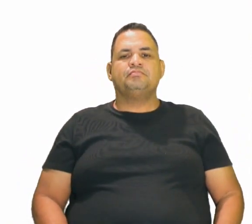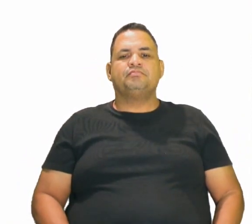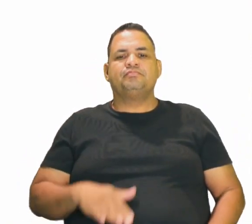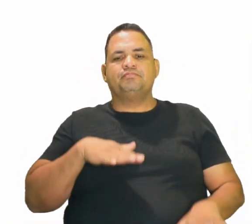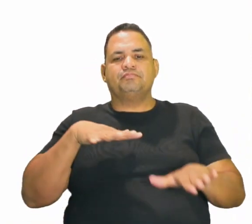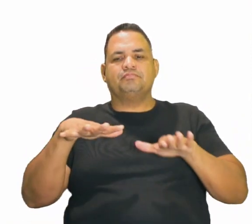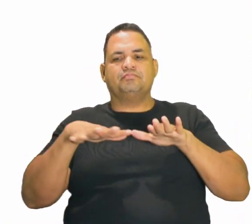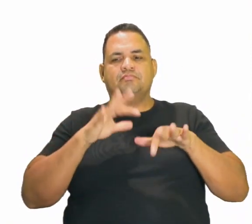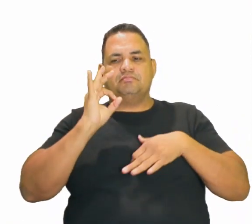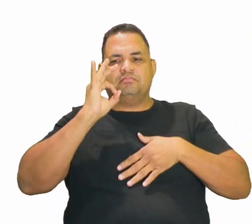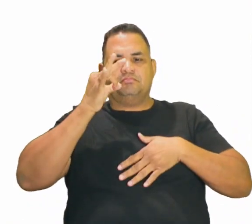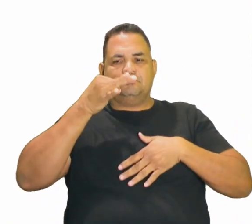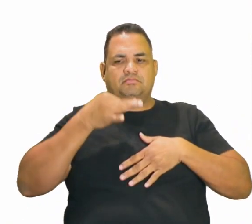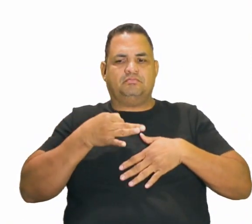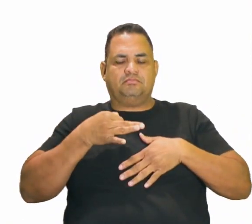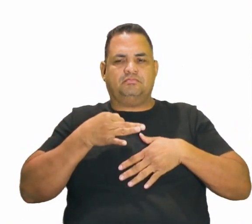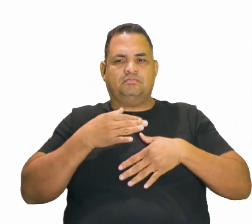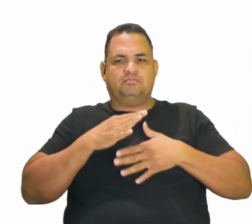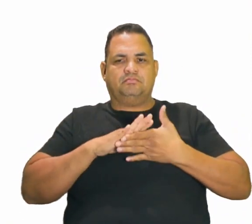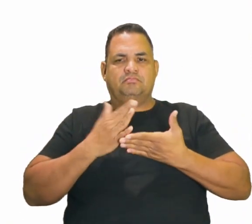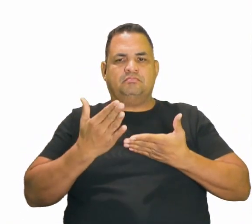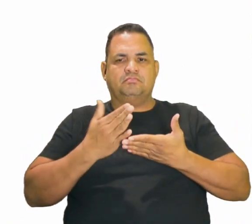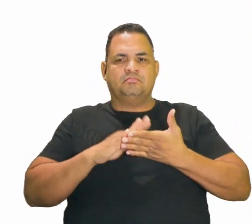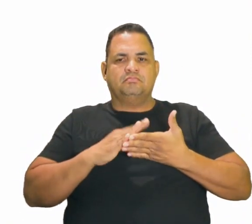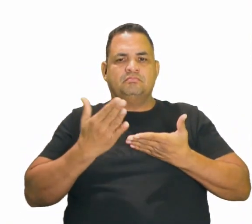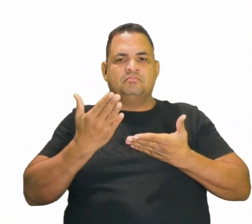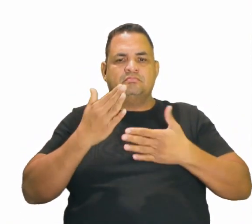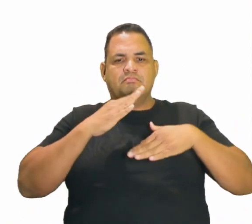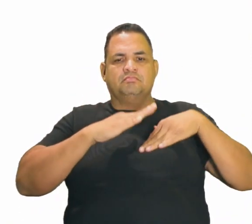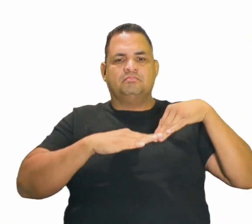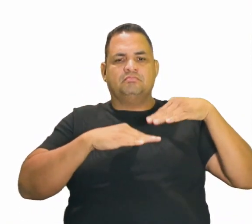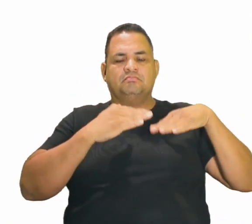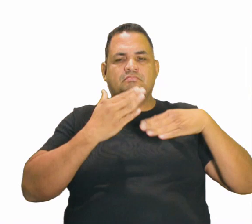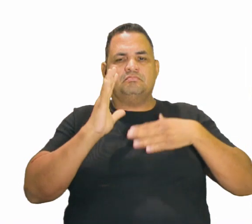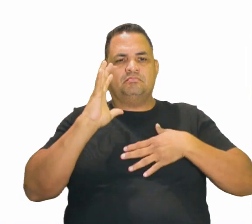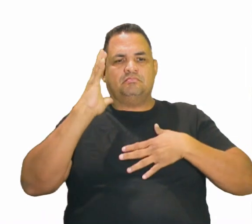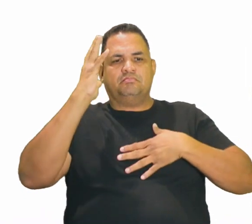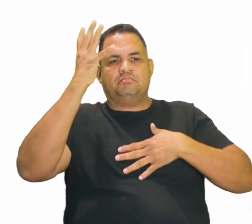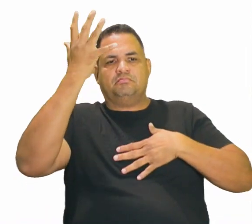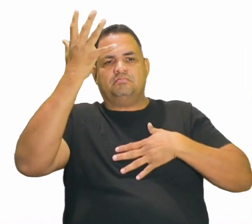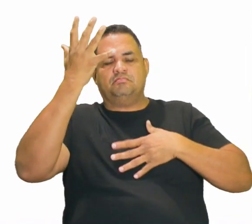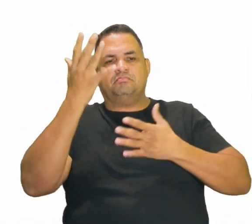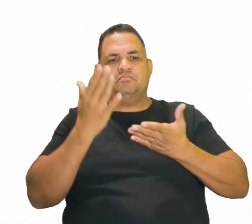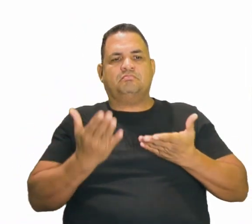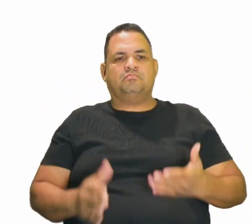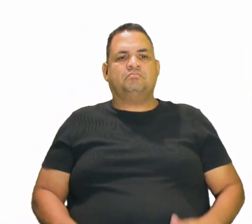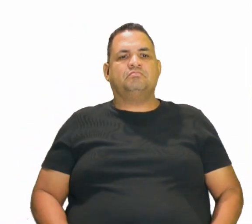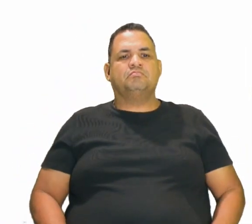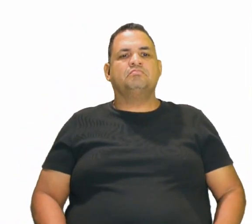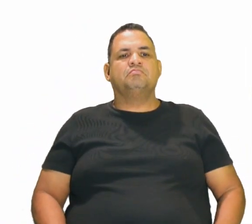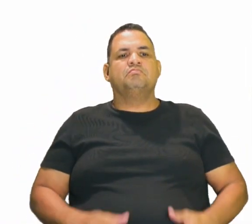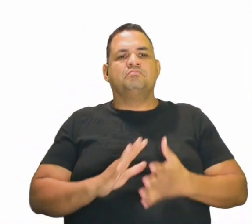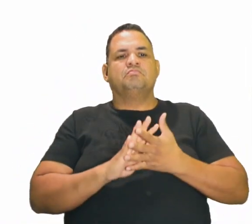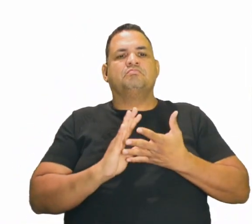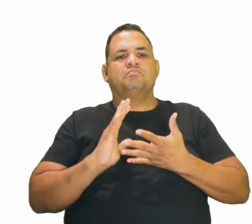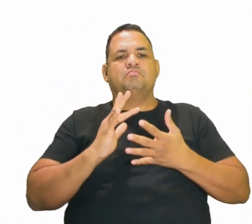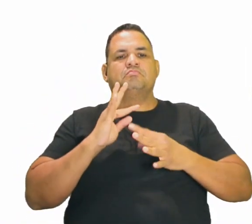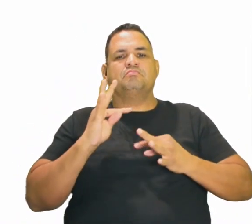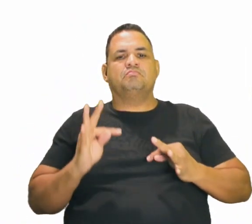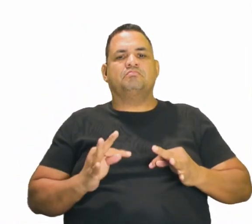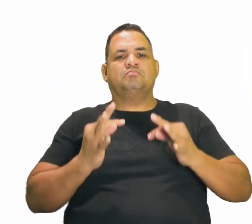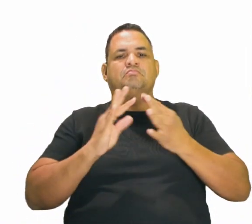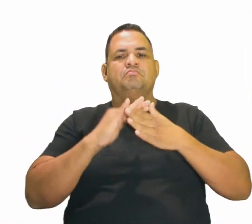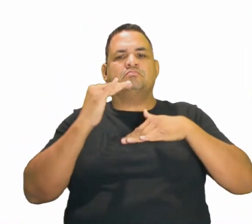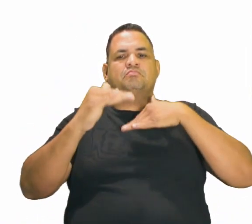movimentos então destreza do bailarino e na capacidade técnica que o corpo desenvolve